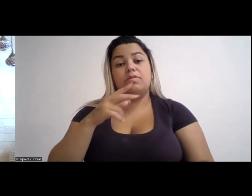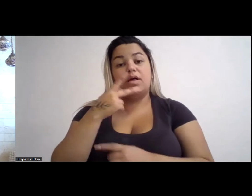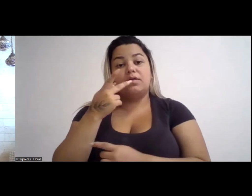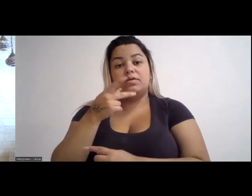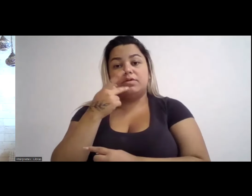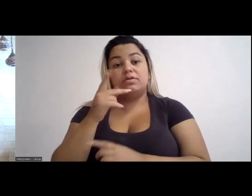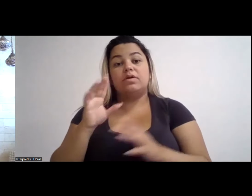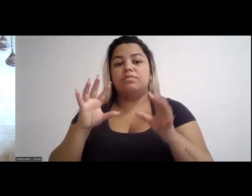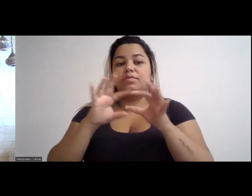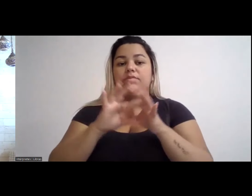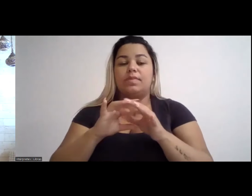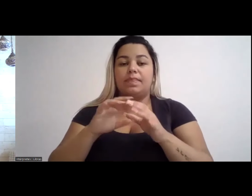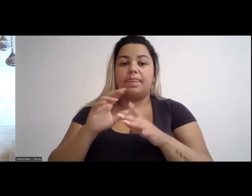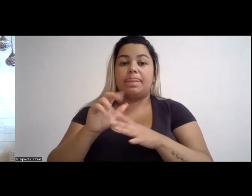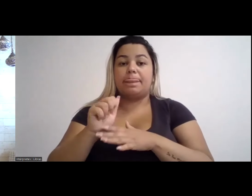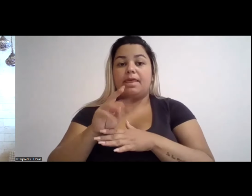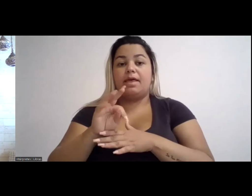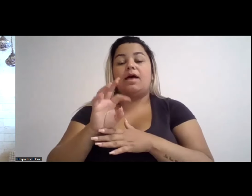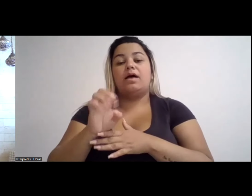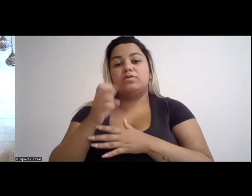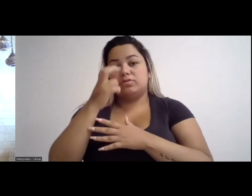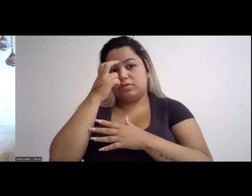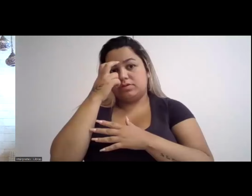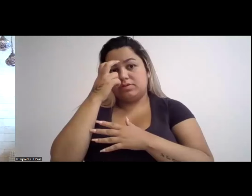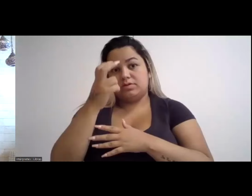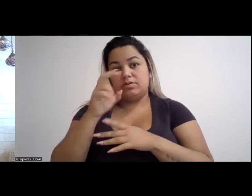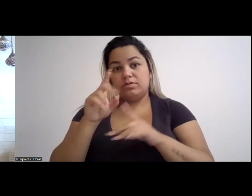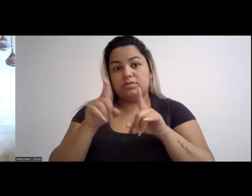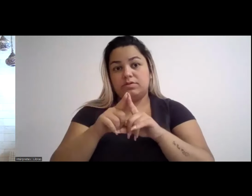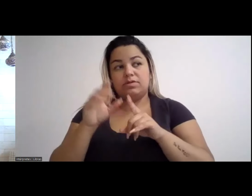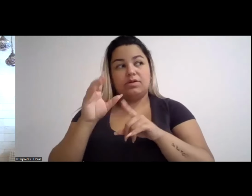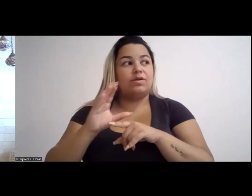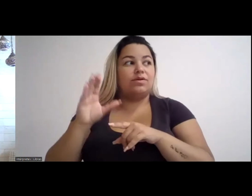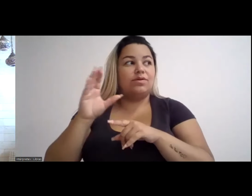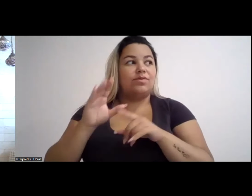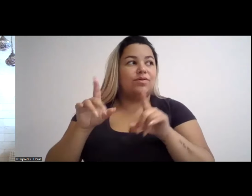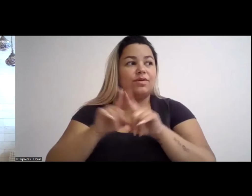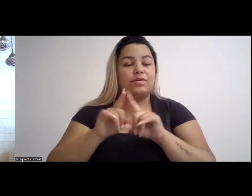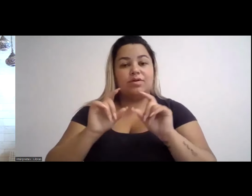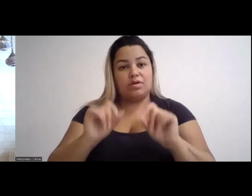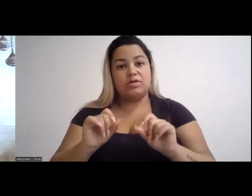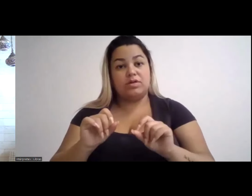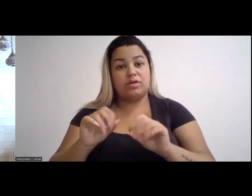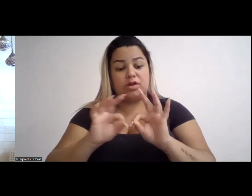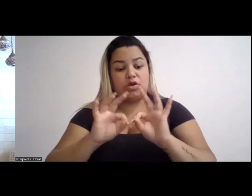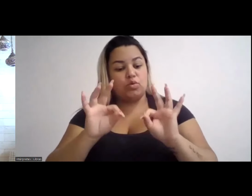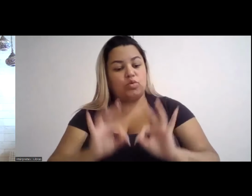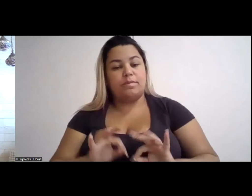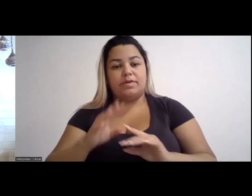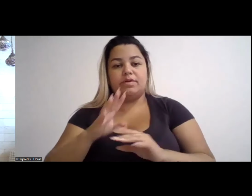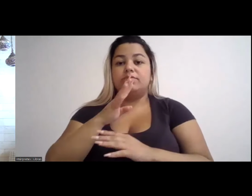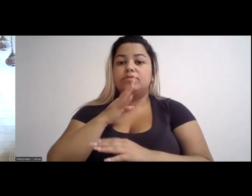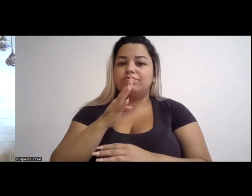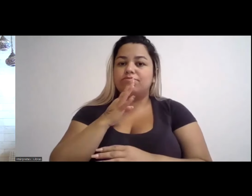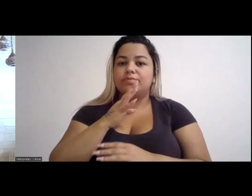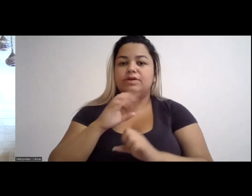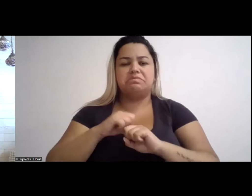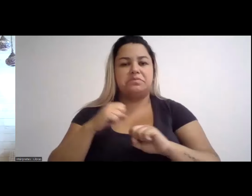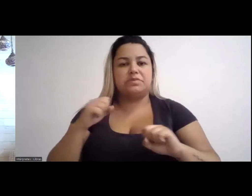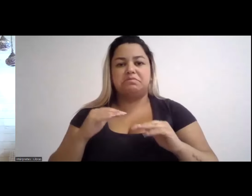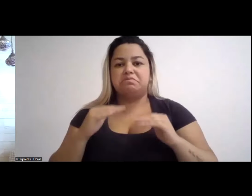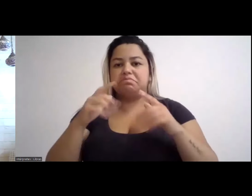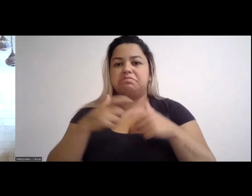religação entre arte, cultura, ciências, tecnologias, né? Em favor de um conhecimento maior, mais